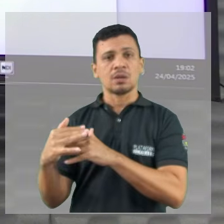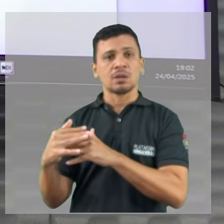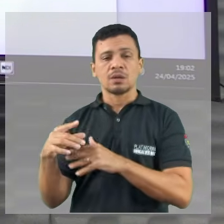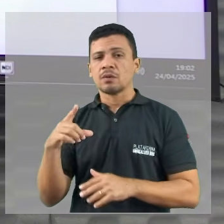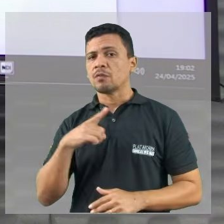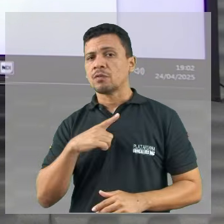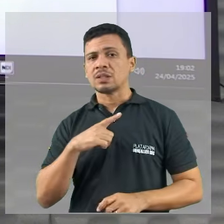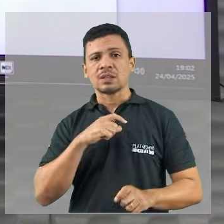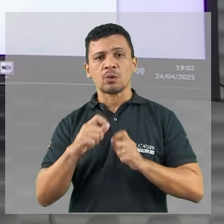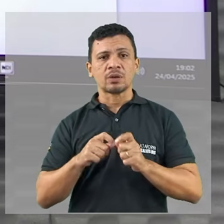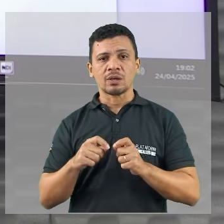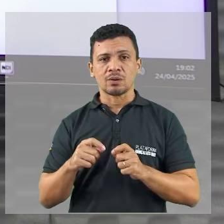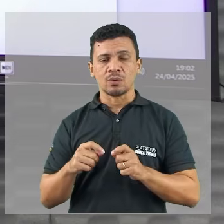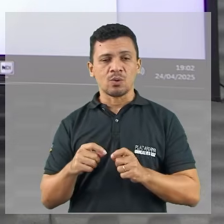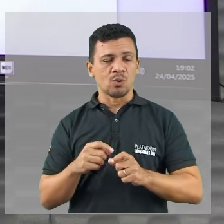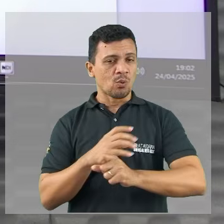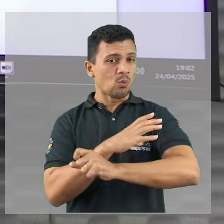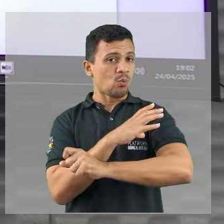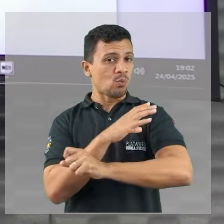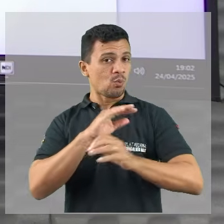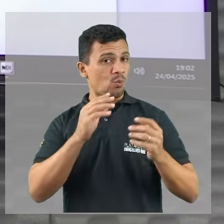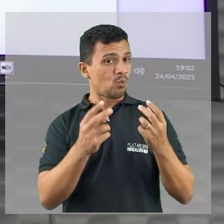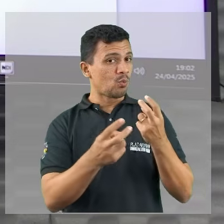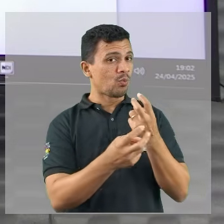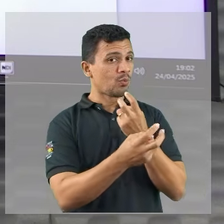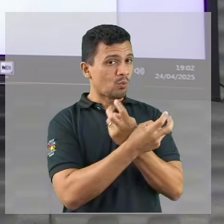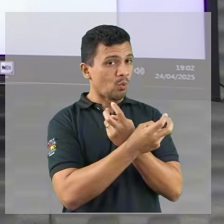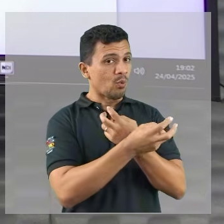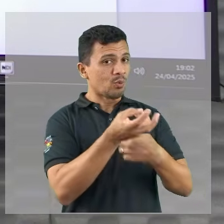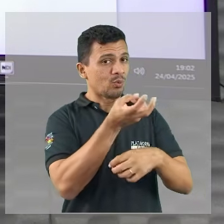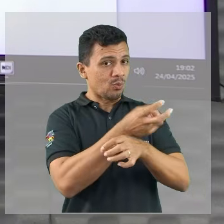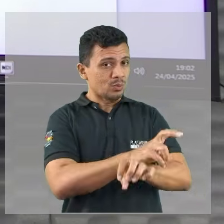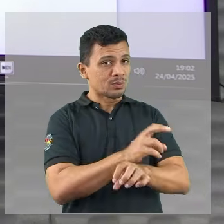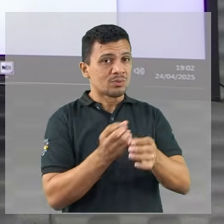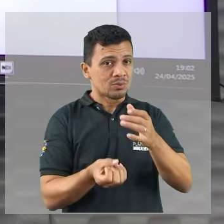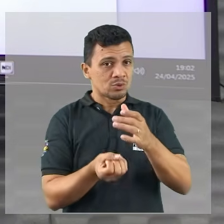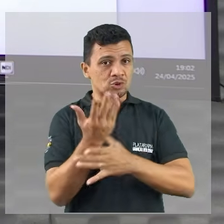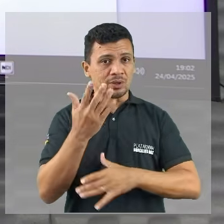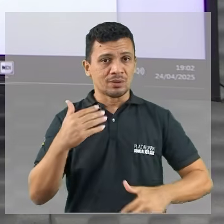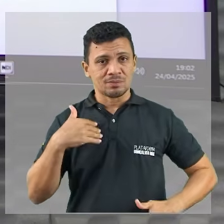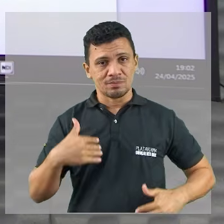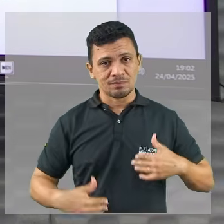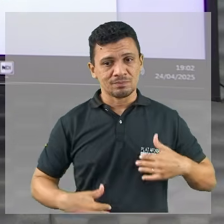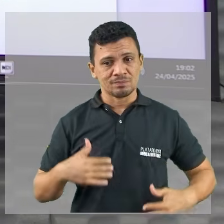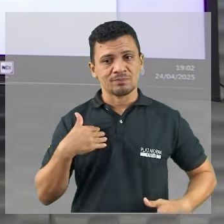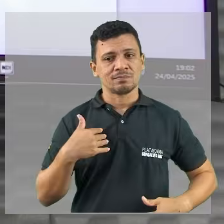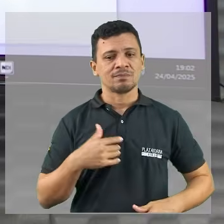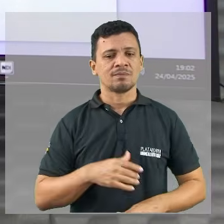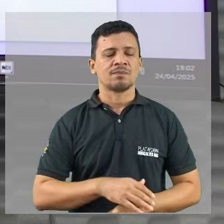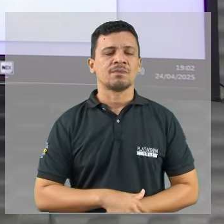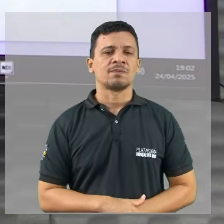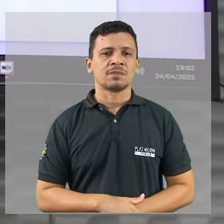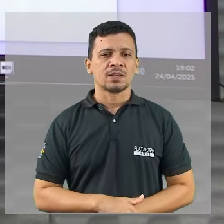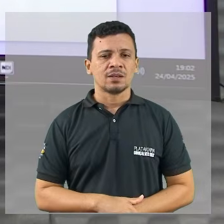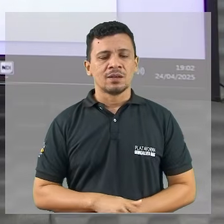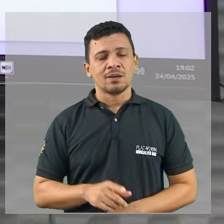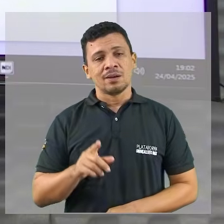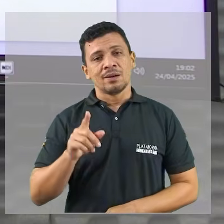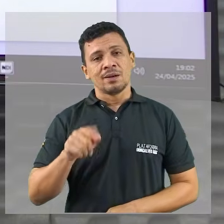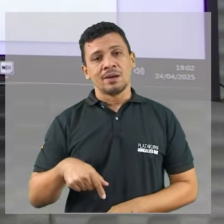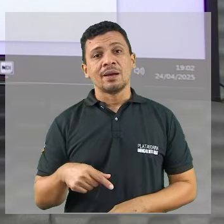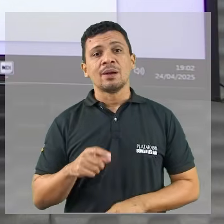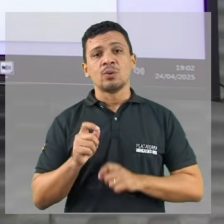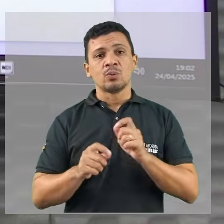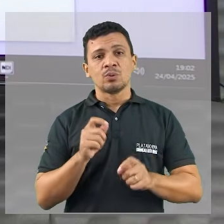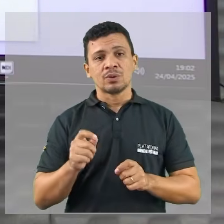estar puxando esse osso e gerando movimento, tá bom? Então, essa é o mecanismo